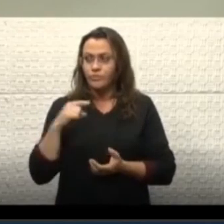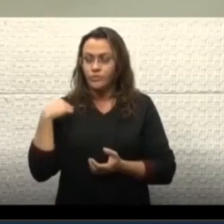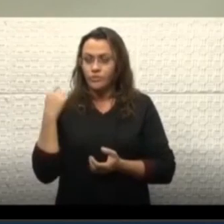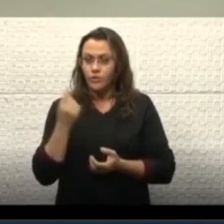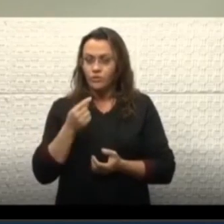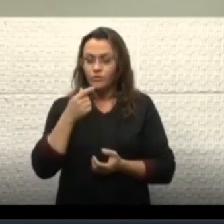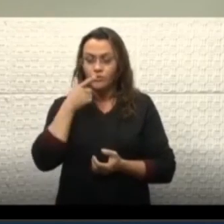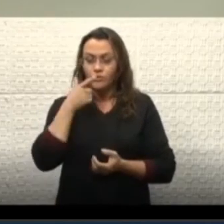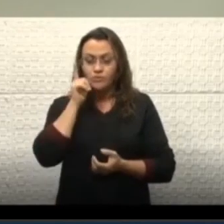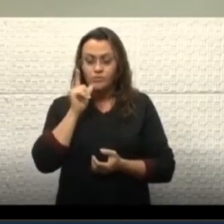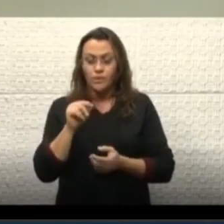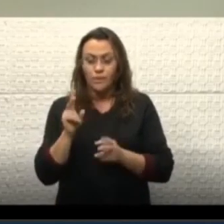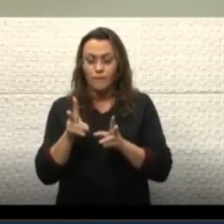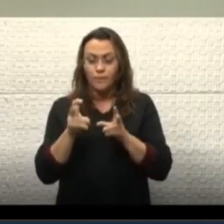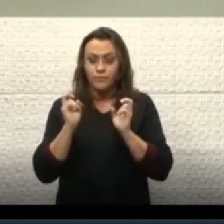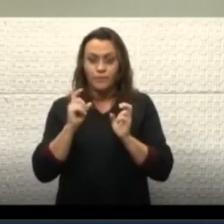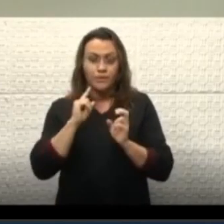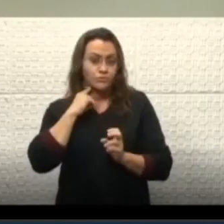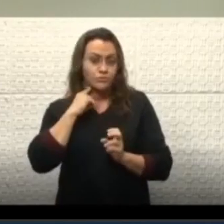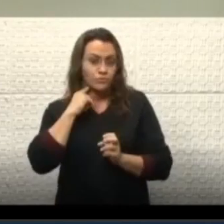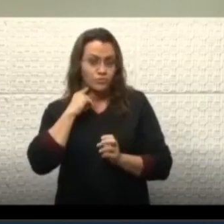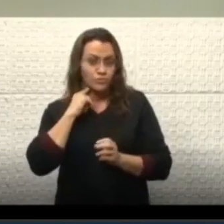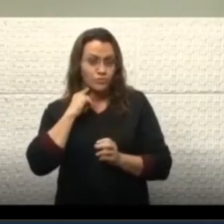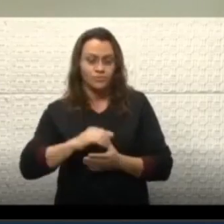conseguir identificar as sujidades.